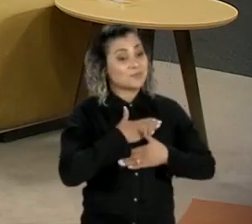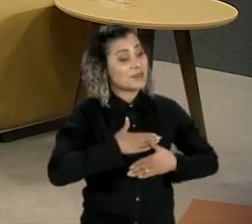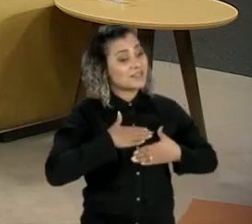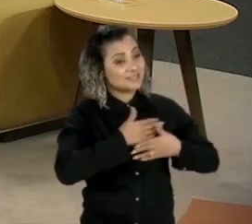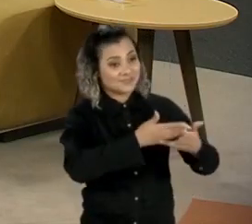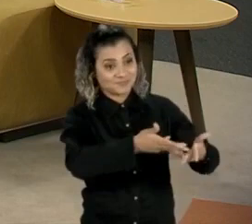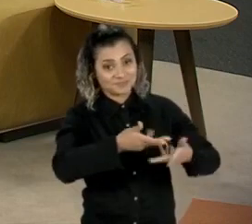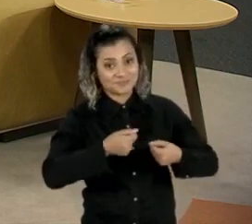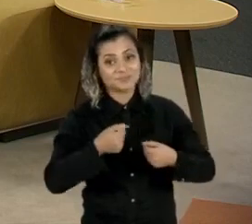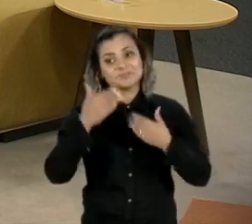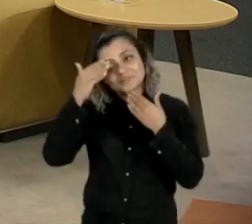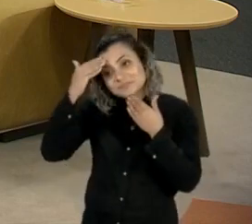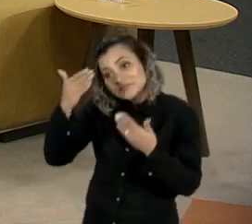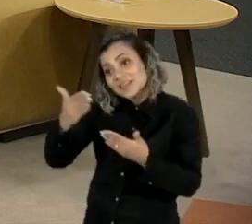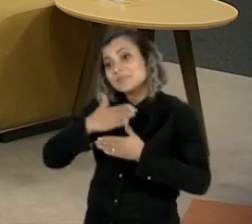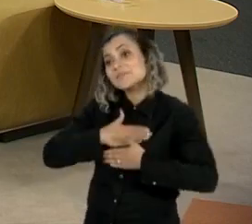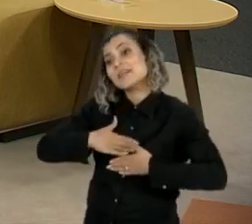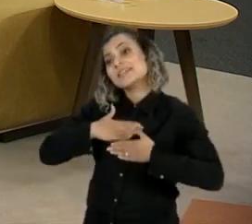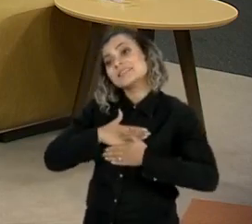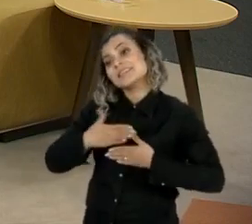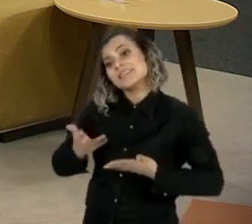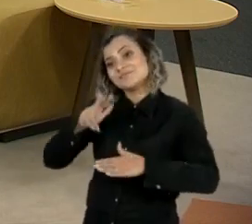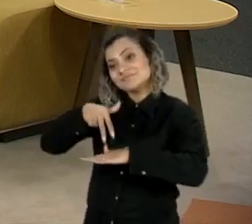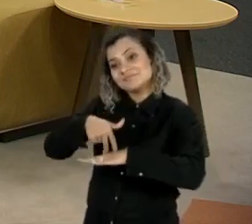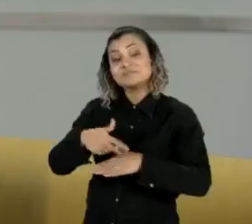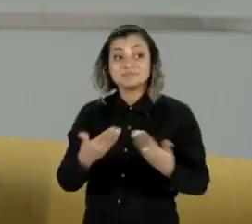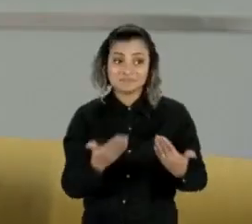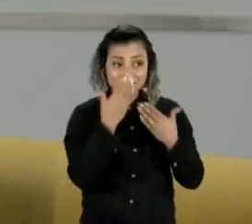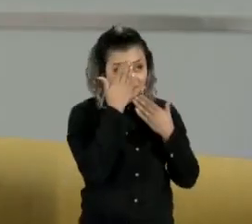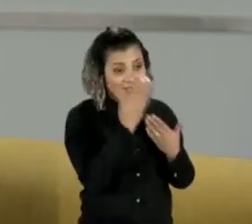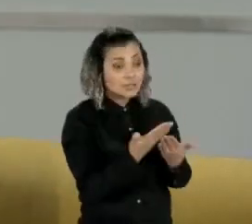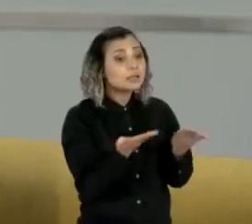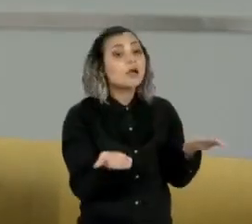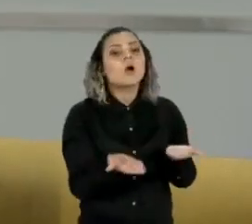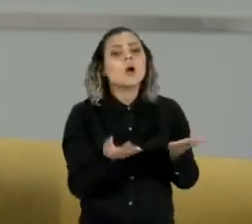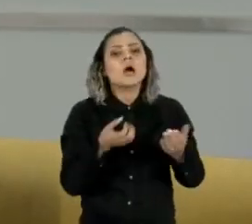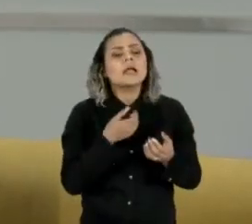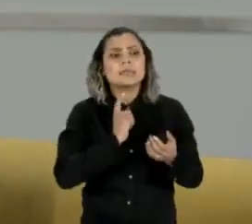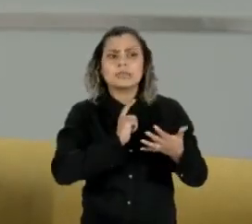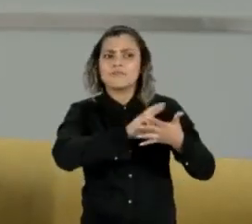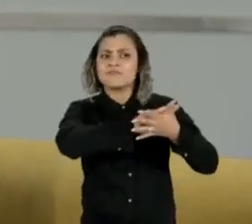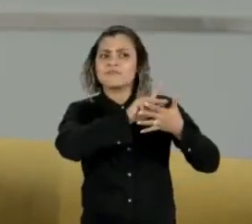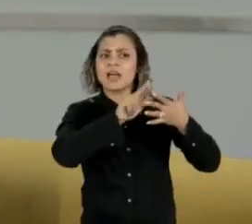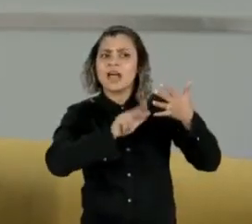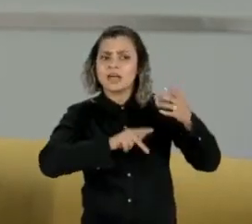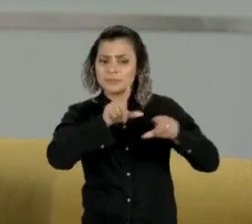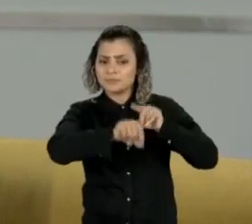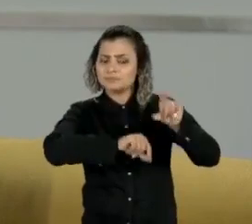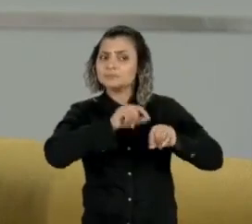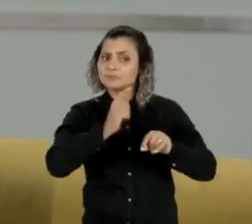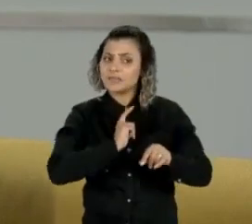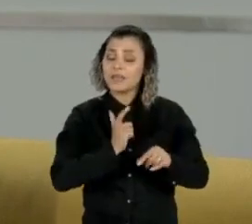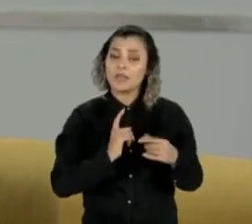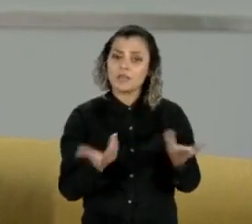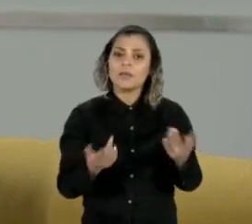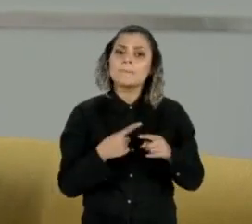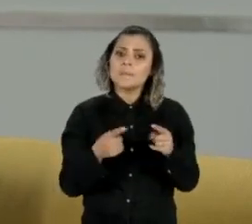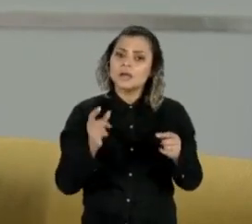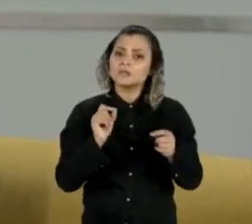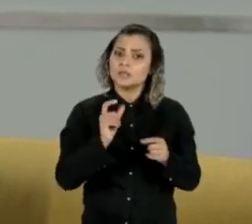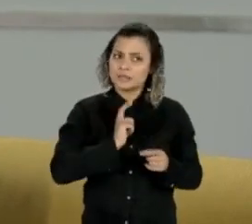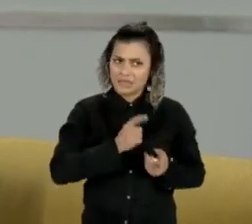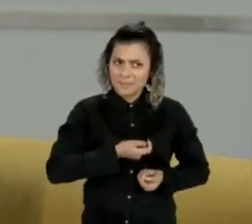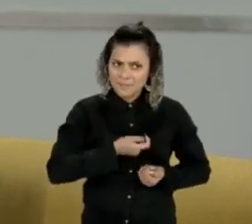recebê-la. Obrigada, é um prazer estar aqui. Obrigada. Também. Essa é a opção de muitas pessoas, né? E traz realmente